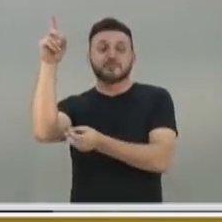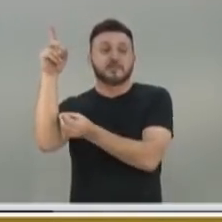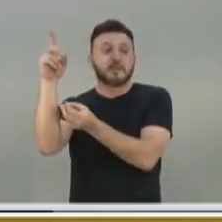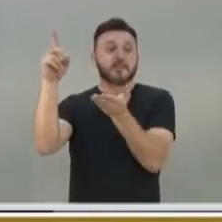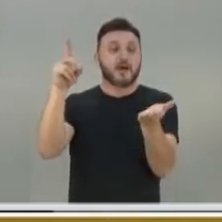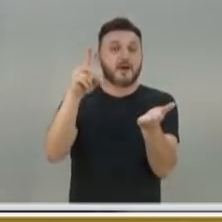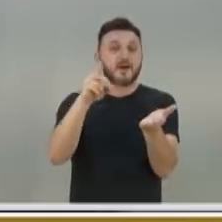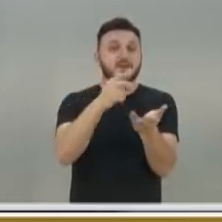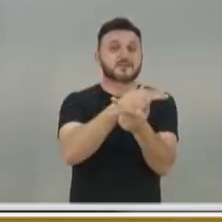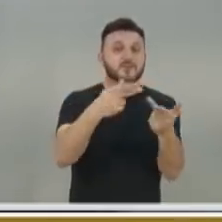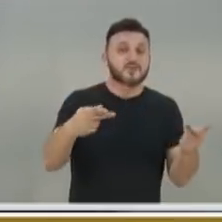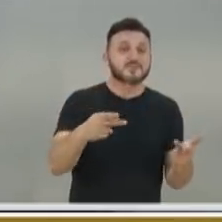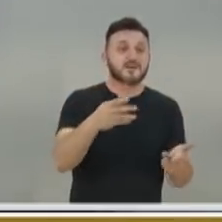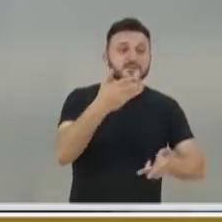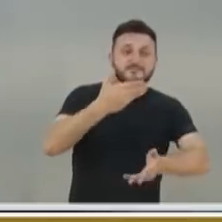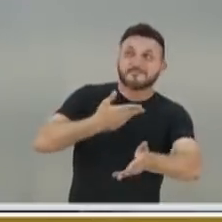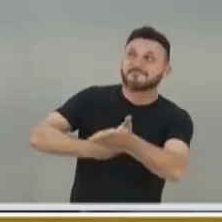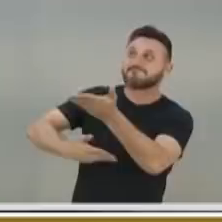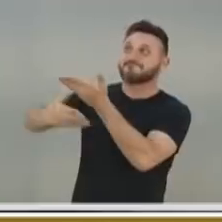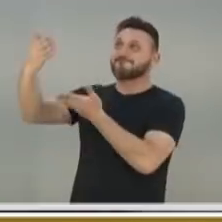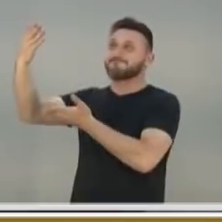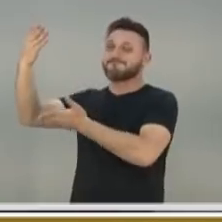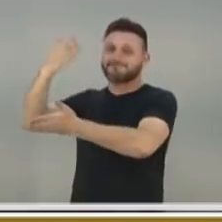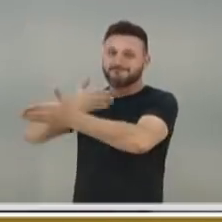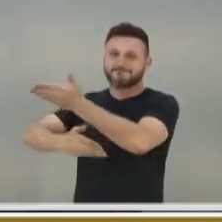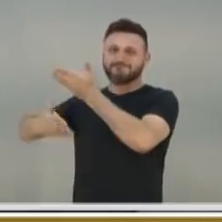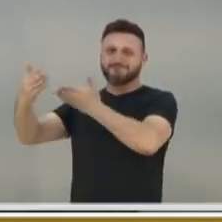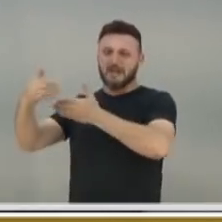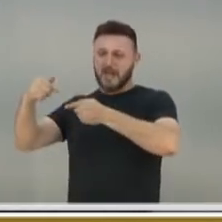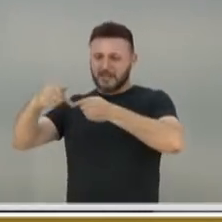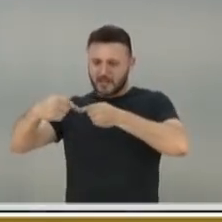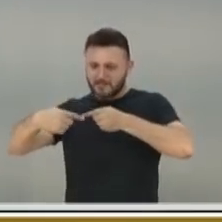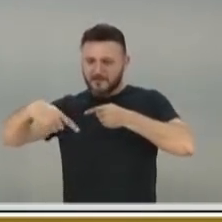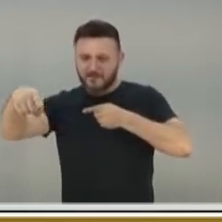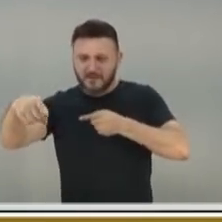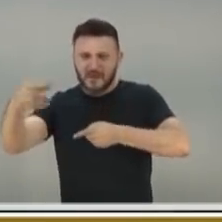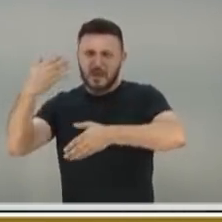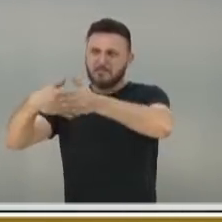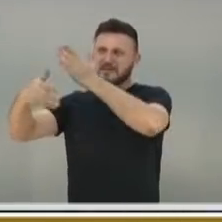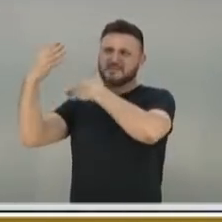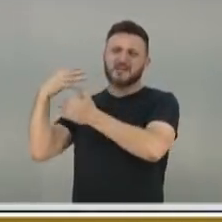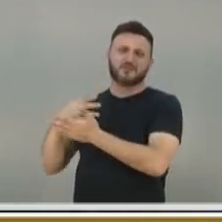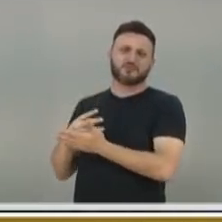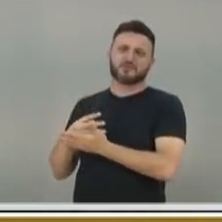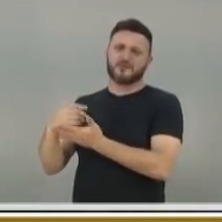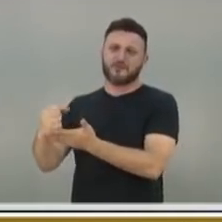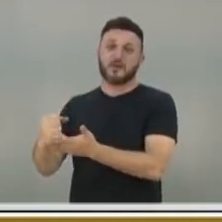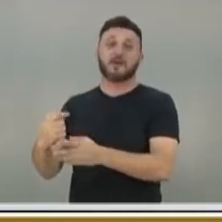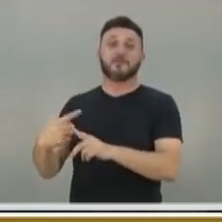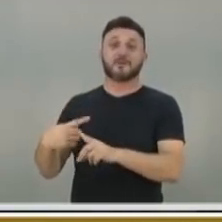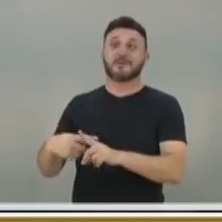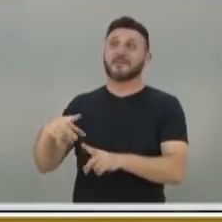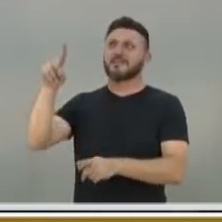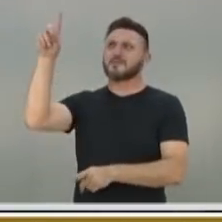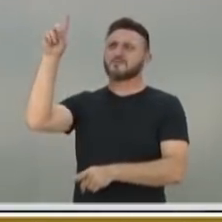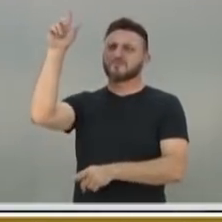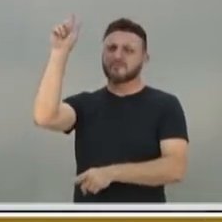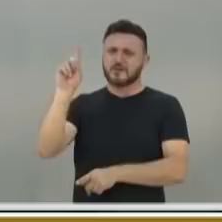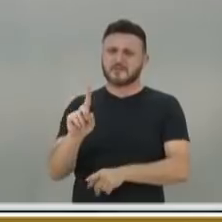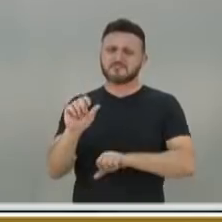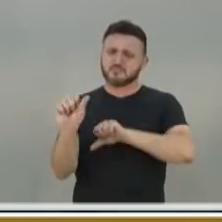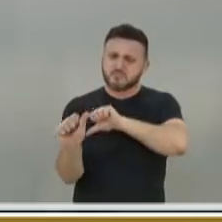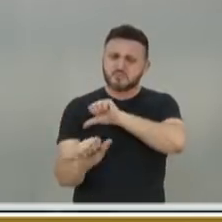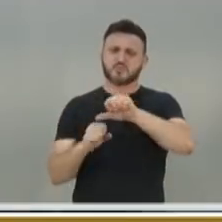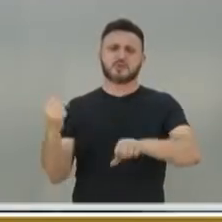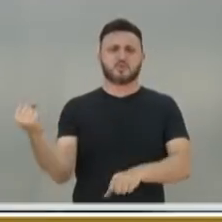fazer com ele. É daqui para frente, nunca é daqui para trás. O Senhor, Ele renova todas as coisas.